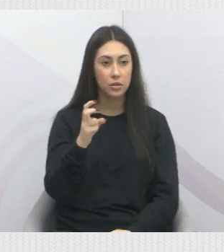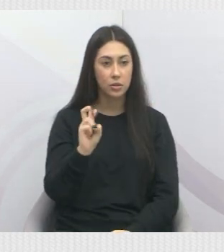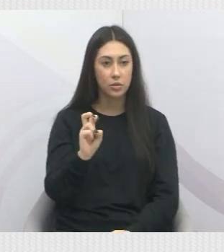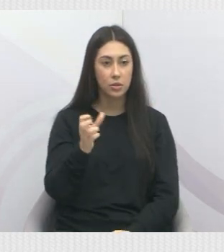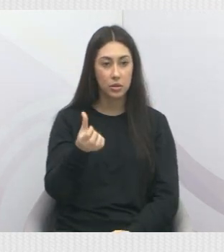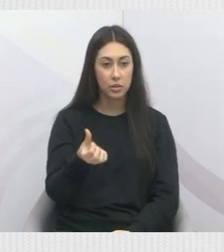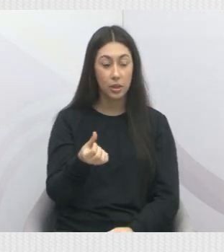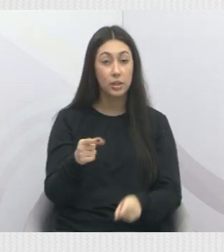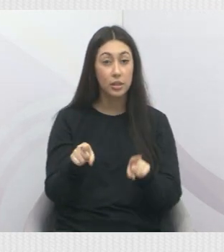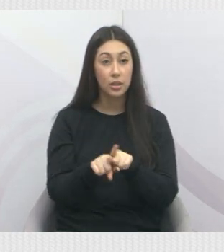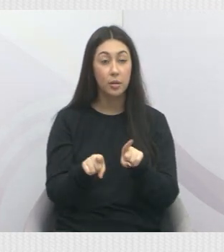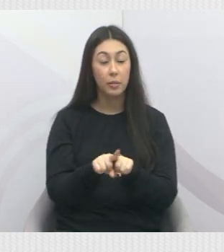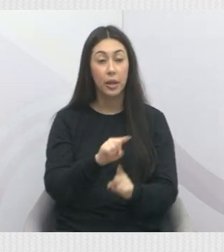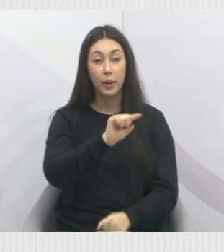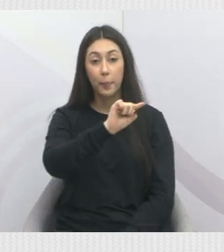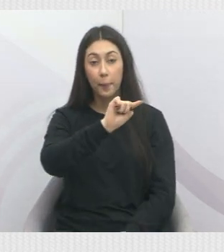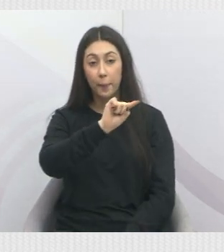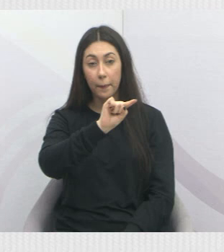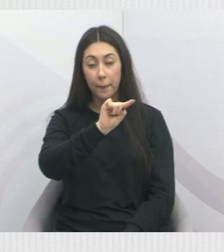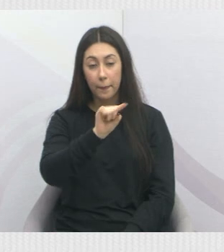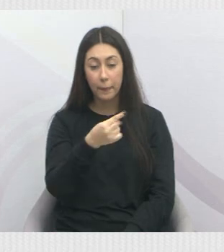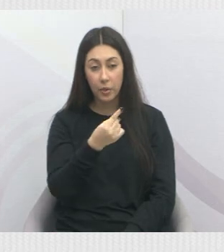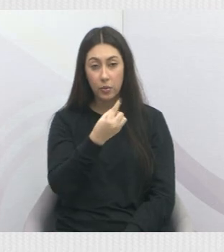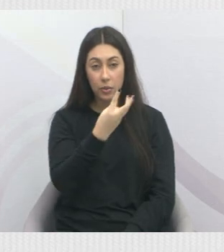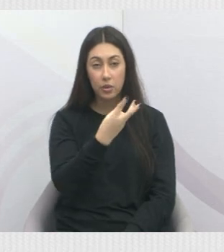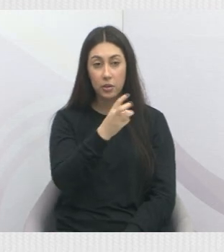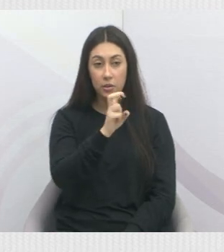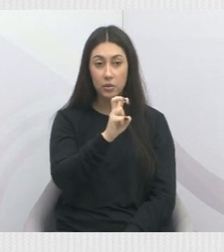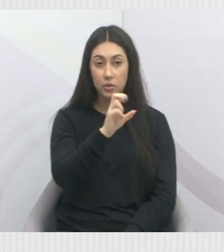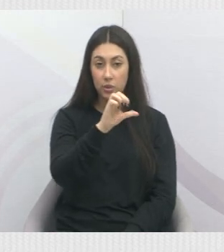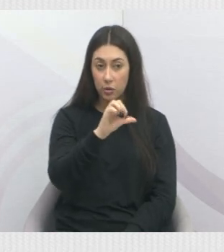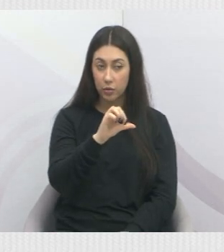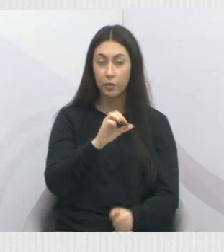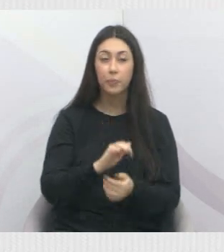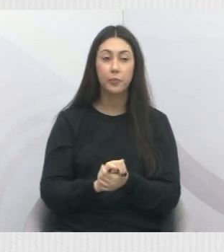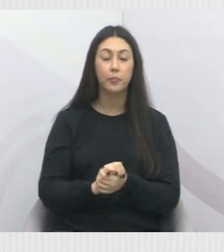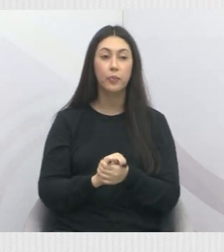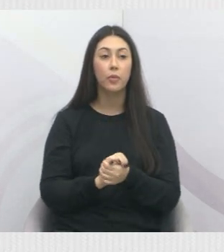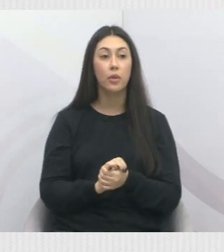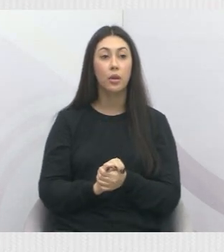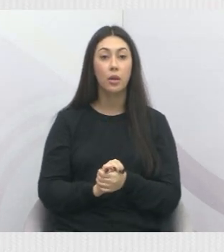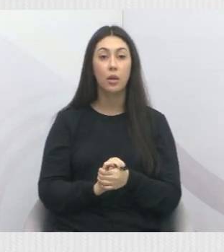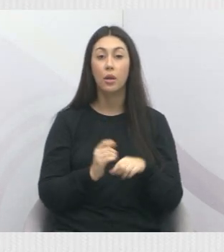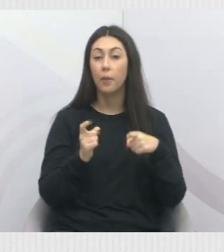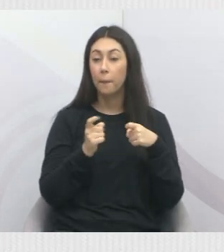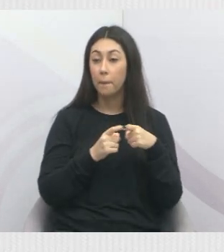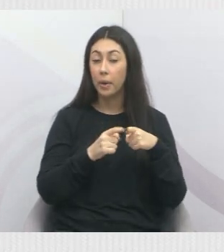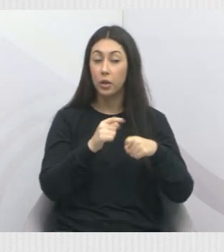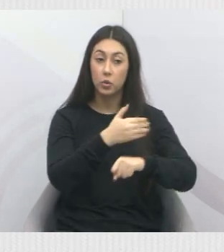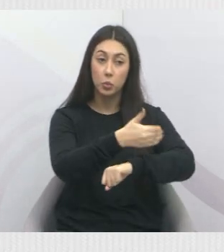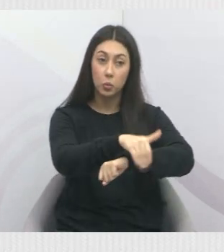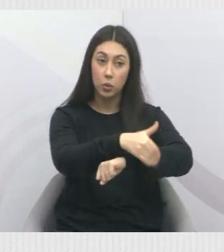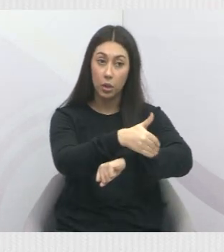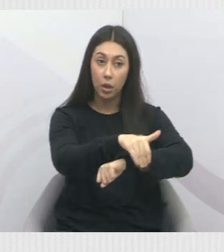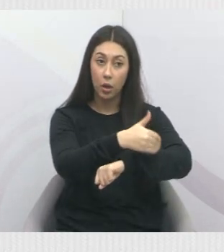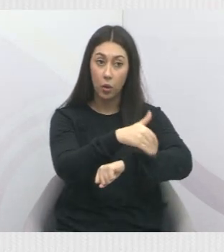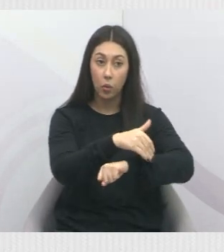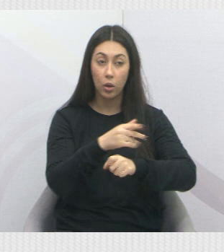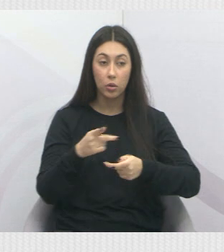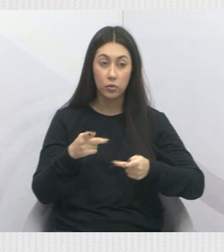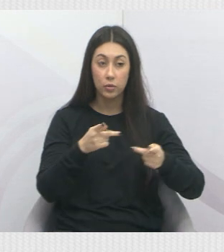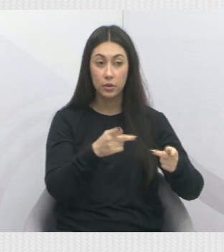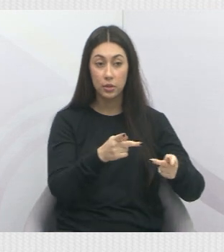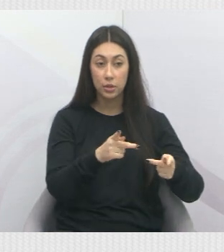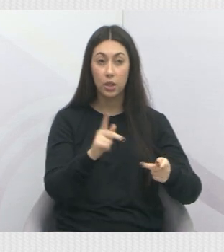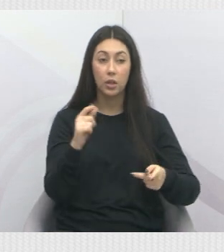e 1.359 da equipe de enfermagem. Consultório na rua. Consultório na rua, no primeiro quadrimestre de 2022,